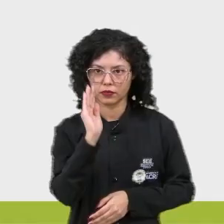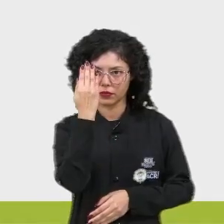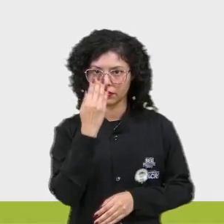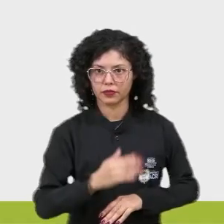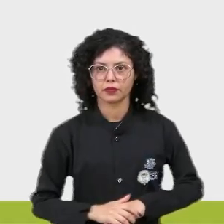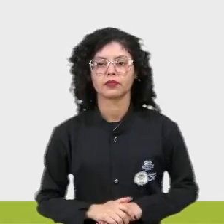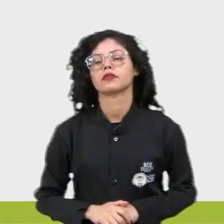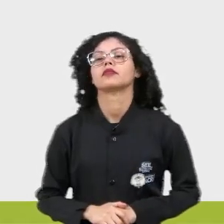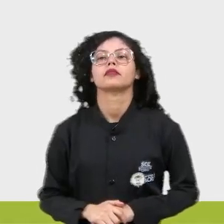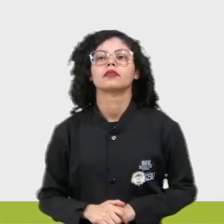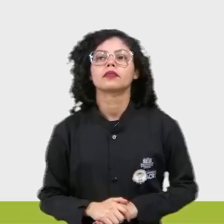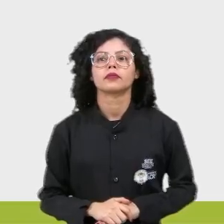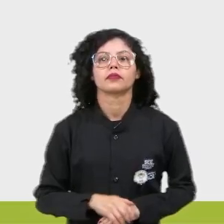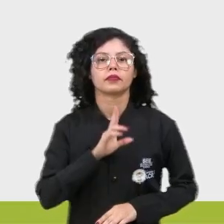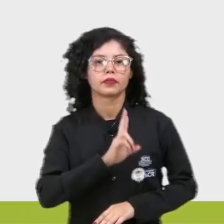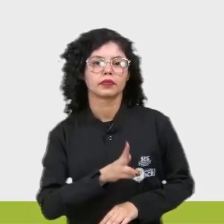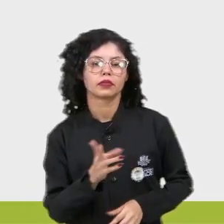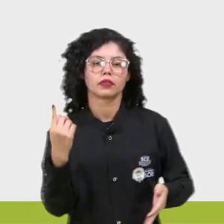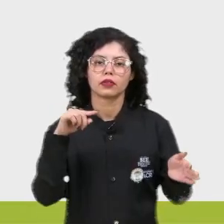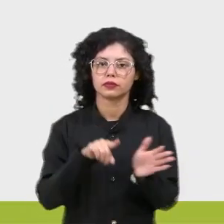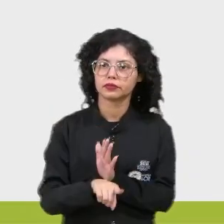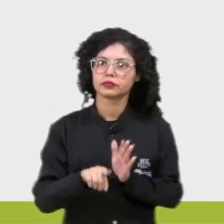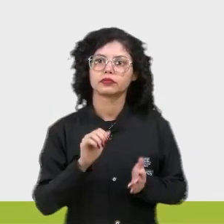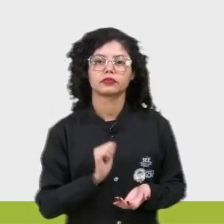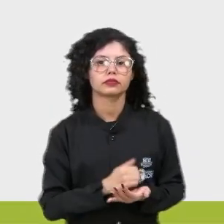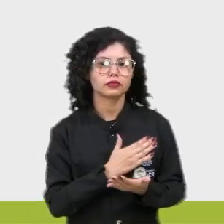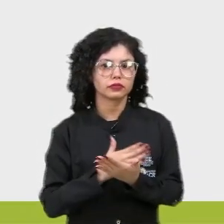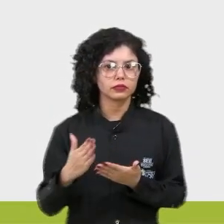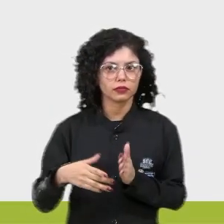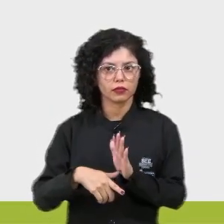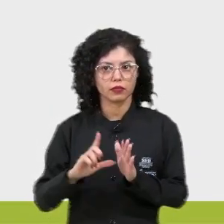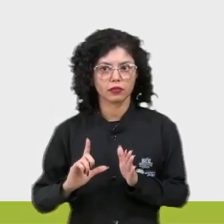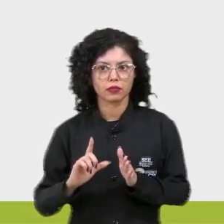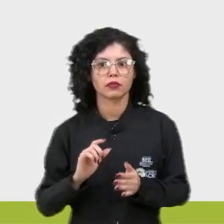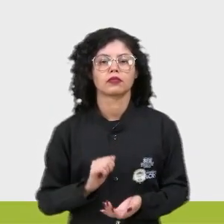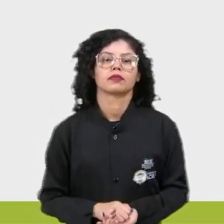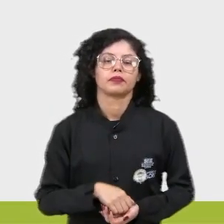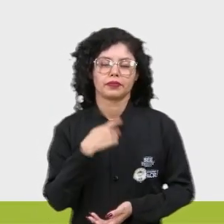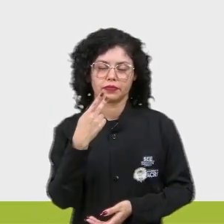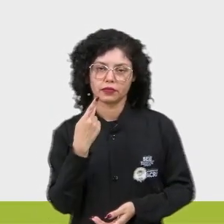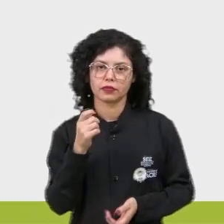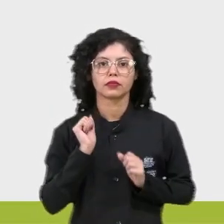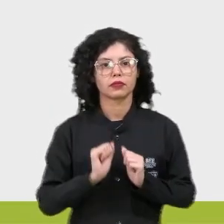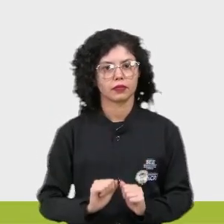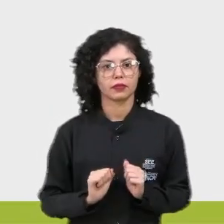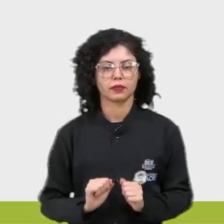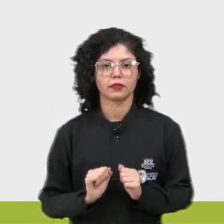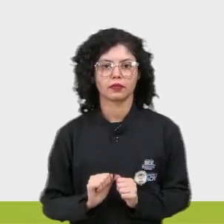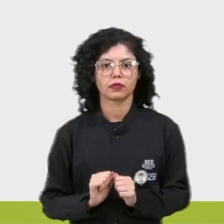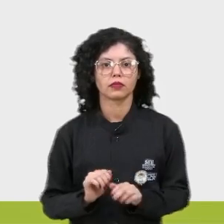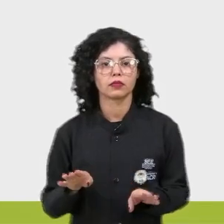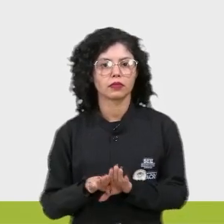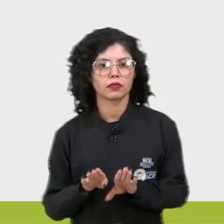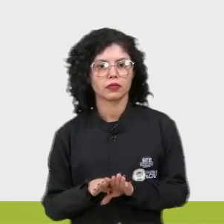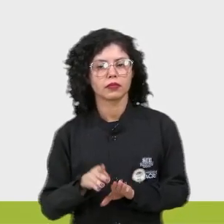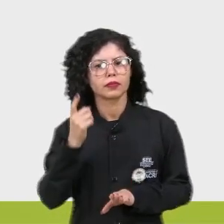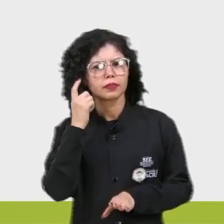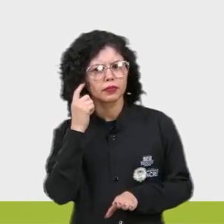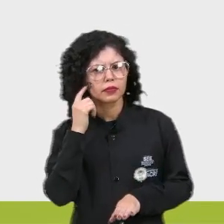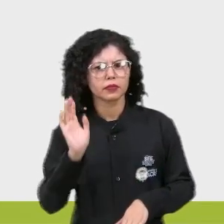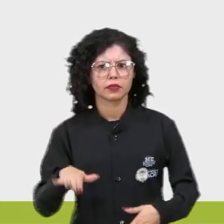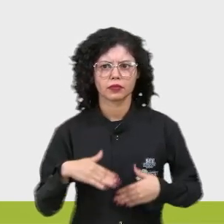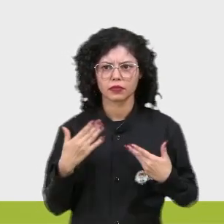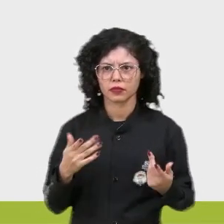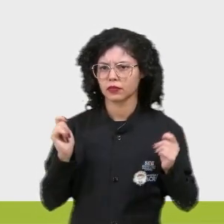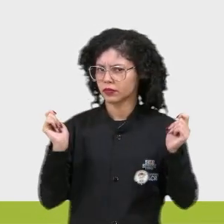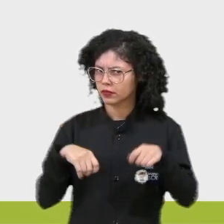tá? Sempre estou trazendo para vocês uma questão antes de começar a falar sobre o assunto, para que vocês possam refletir aí durante a aula quais seriam